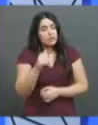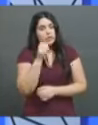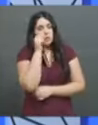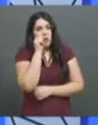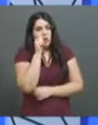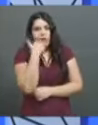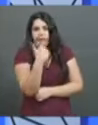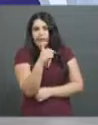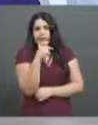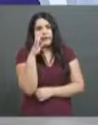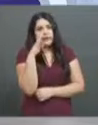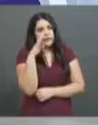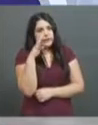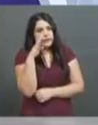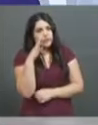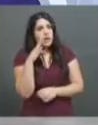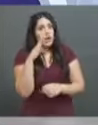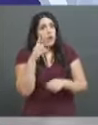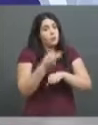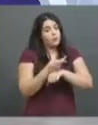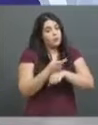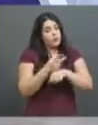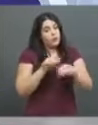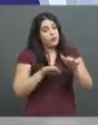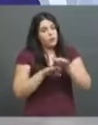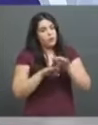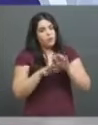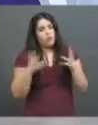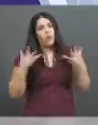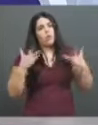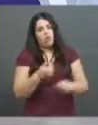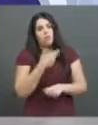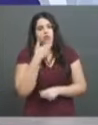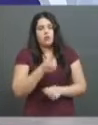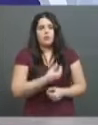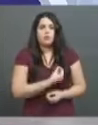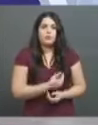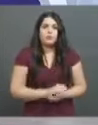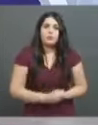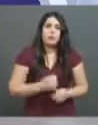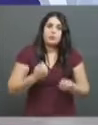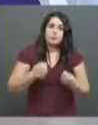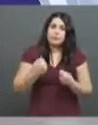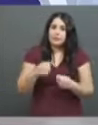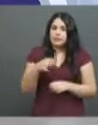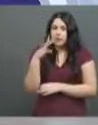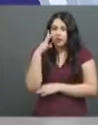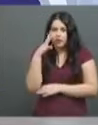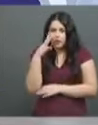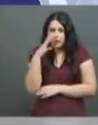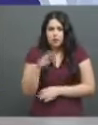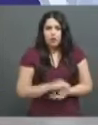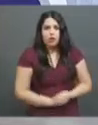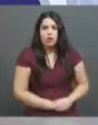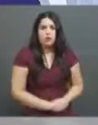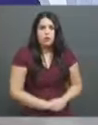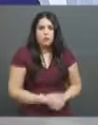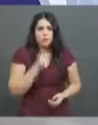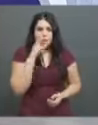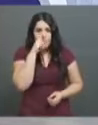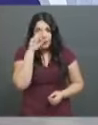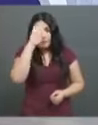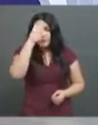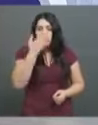sua qualidade de vida. Interessante. Doutor Omar, precisamos então ficar atento a esses fatores de risco, principalmente o